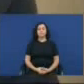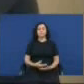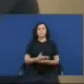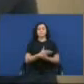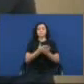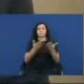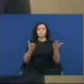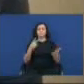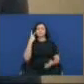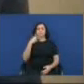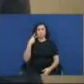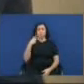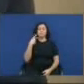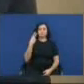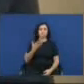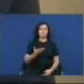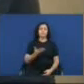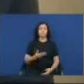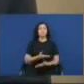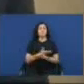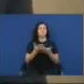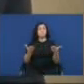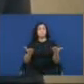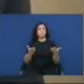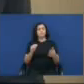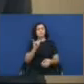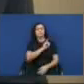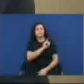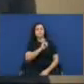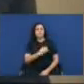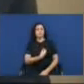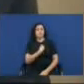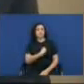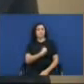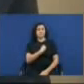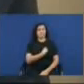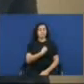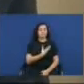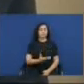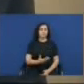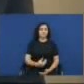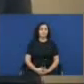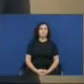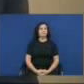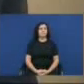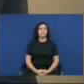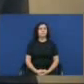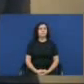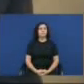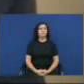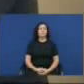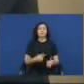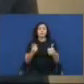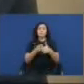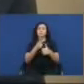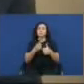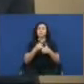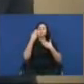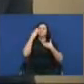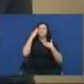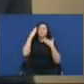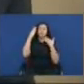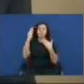Caros senhores vereadores e senhoras vereadoras, irmãos e irmãs aqui presentes. Em primeiro lugar, gostaria de